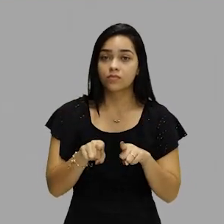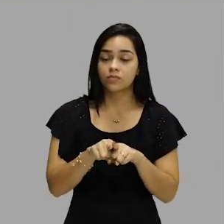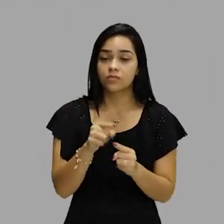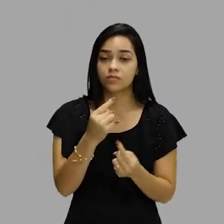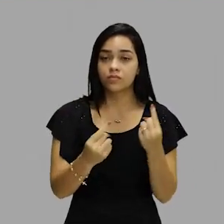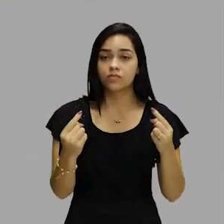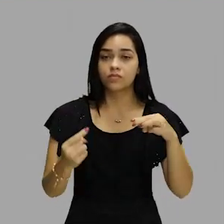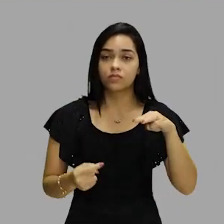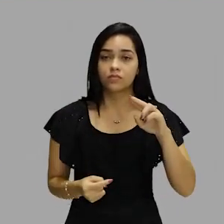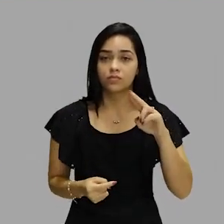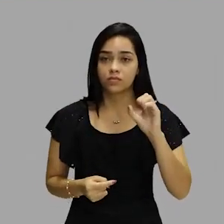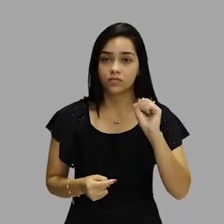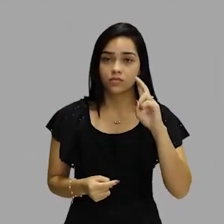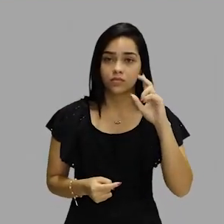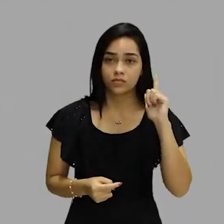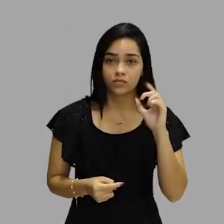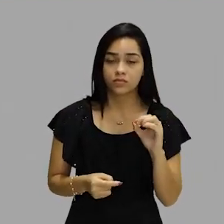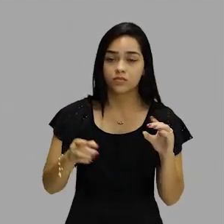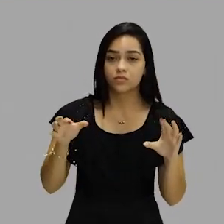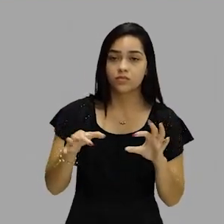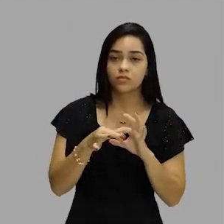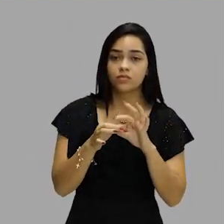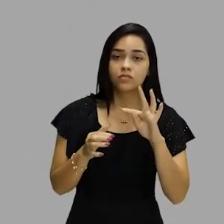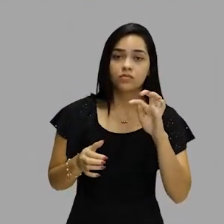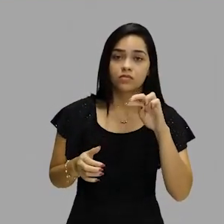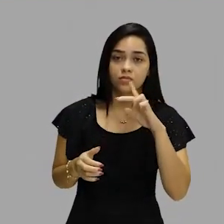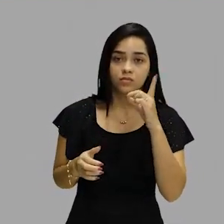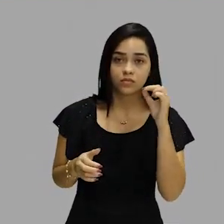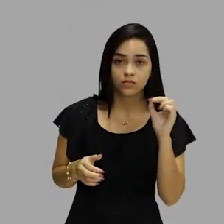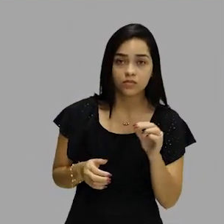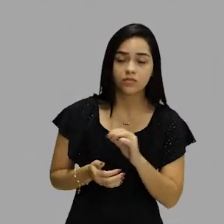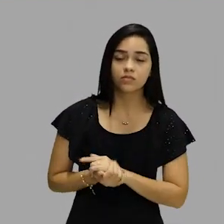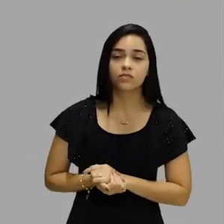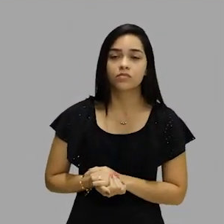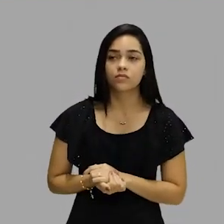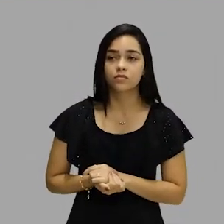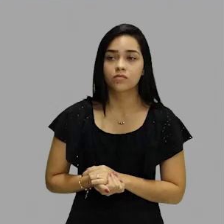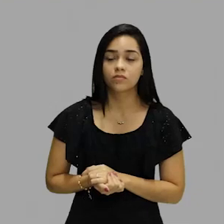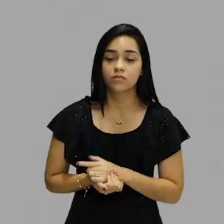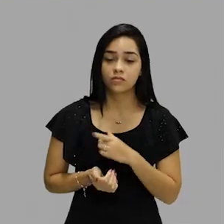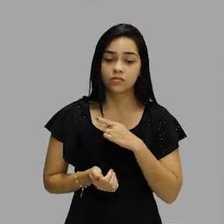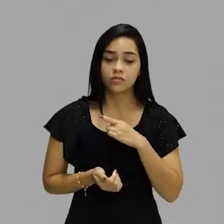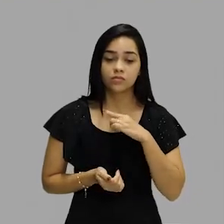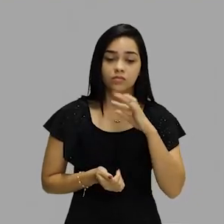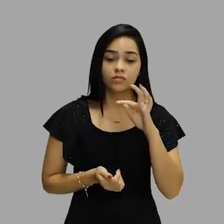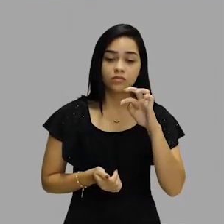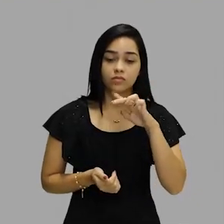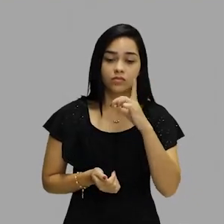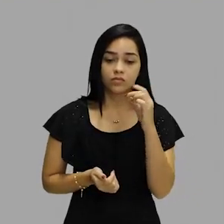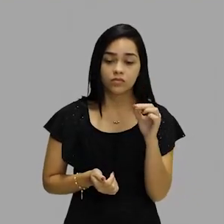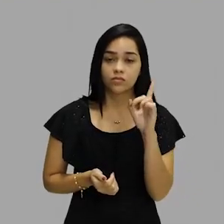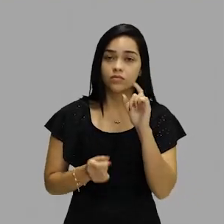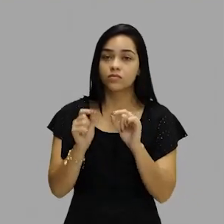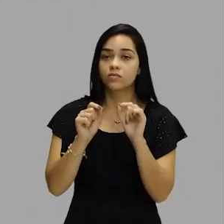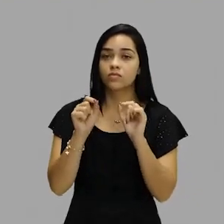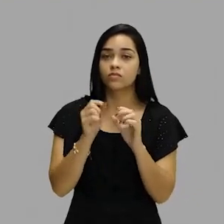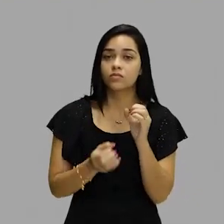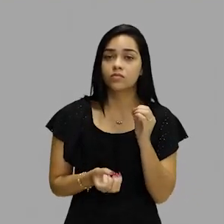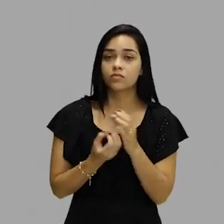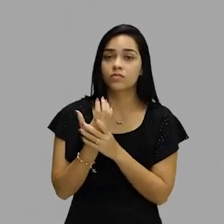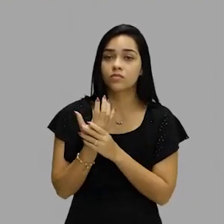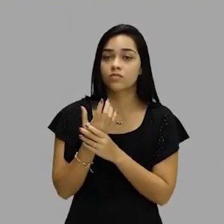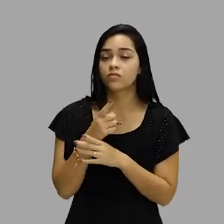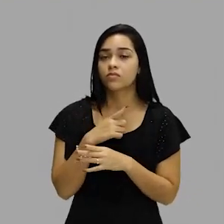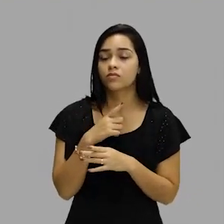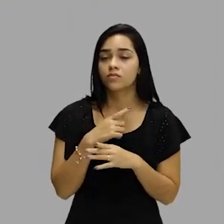cada músculo ele está ligado ao tendão, né? Um tendão, pessoal, ele é formado